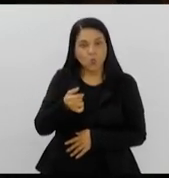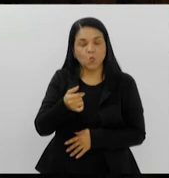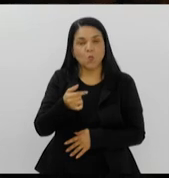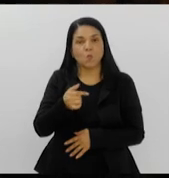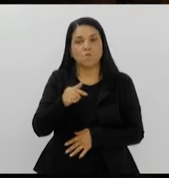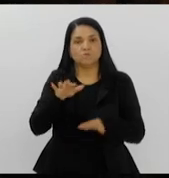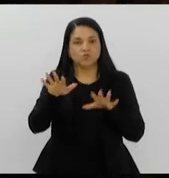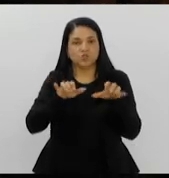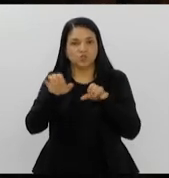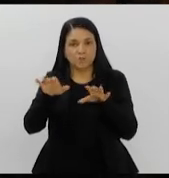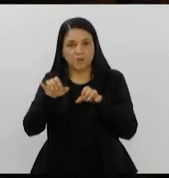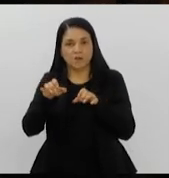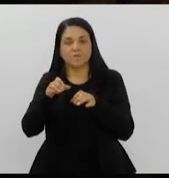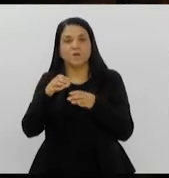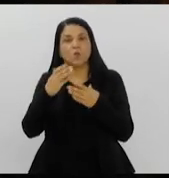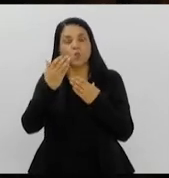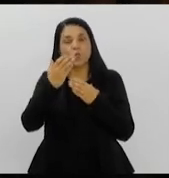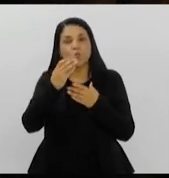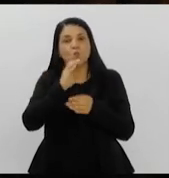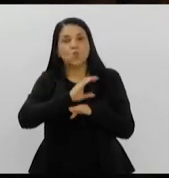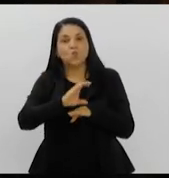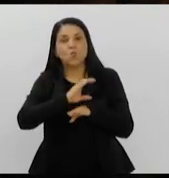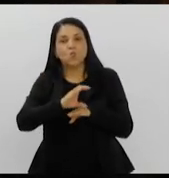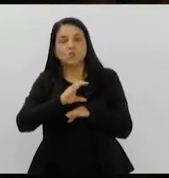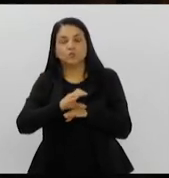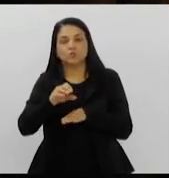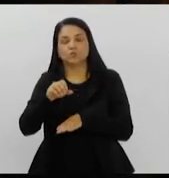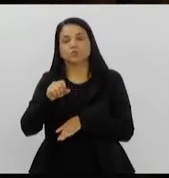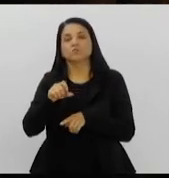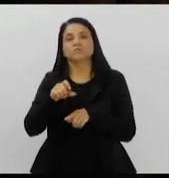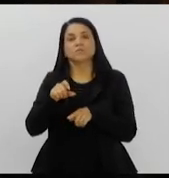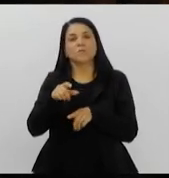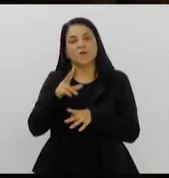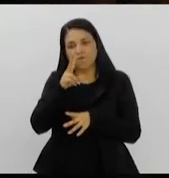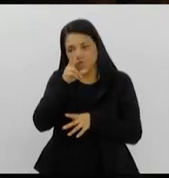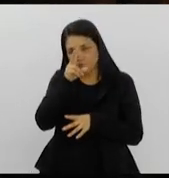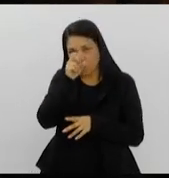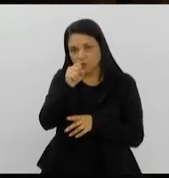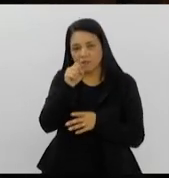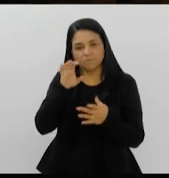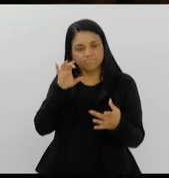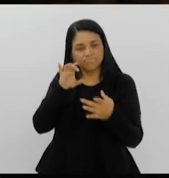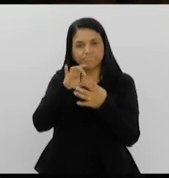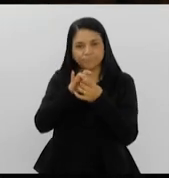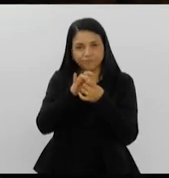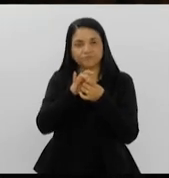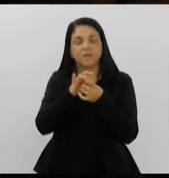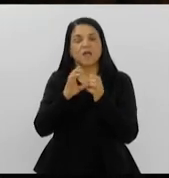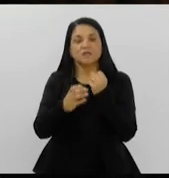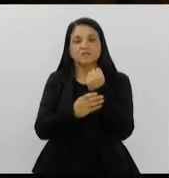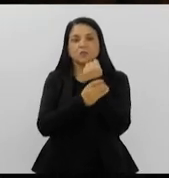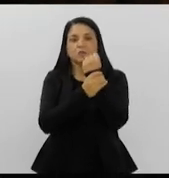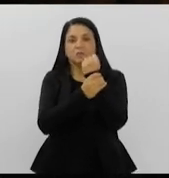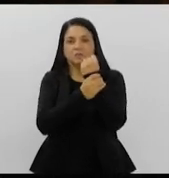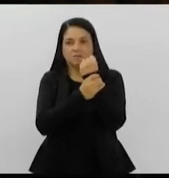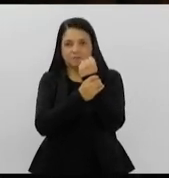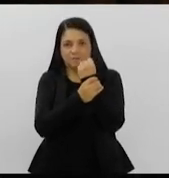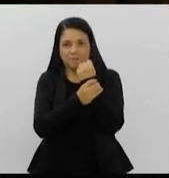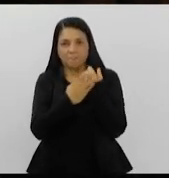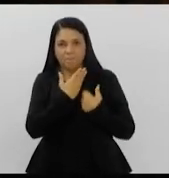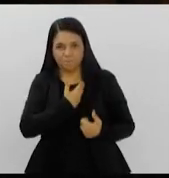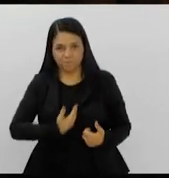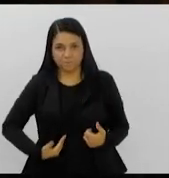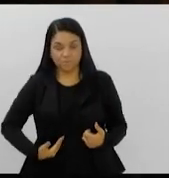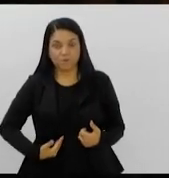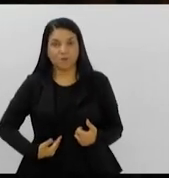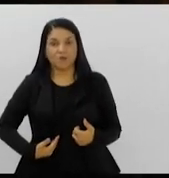vão ao curso do CEFAPR para poder fortalecer ainda mais a nossa segurança pública. O ideal